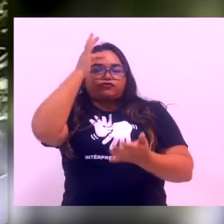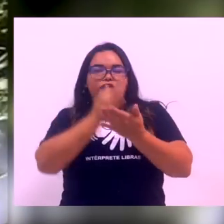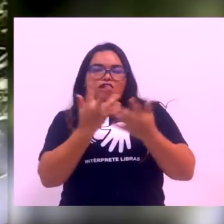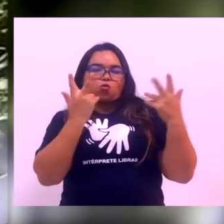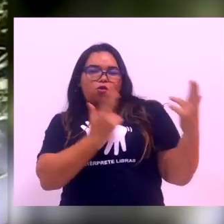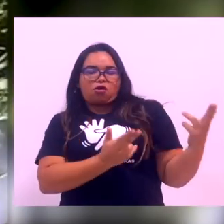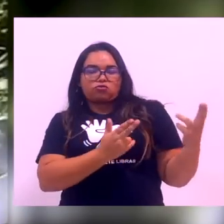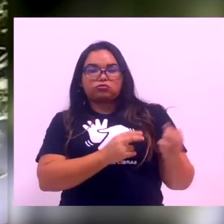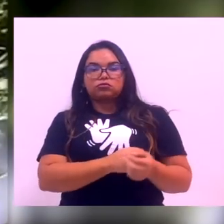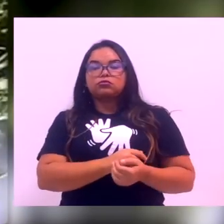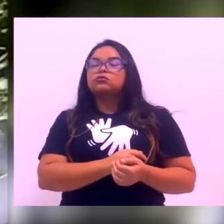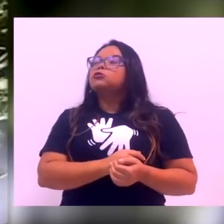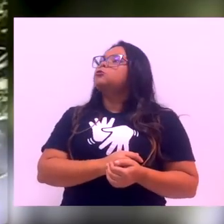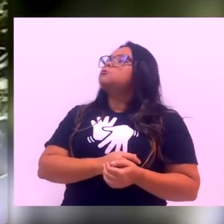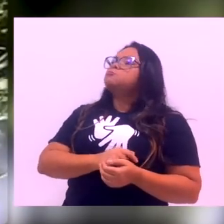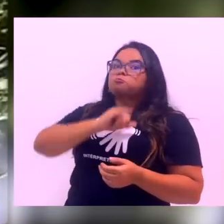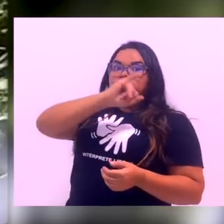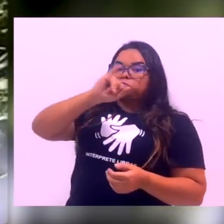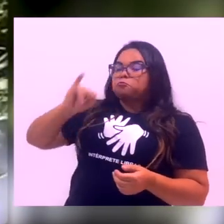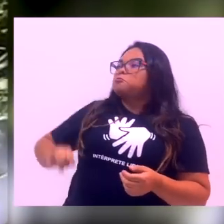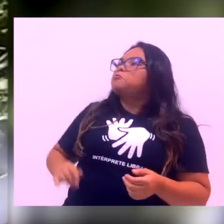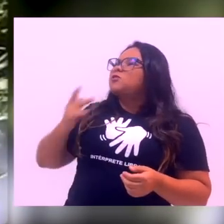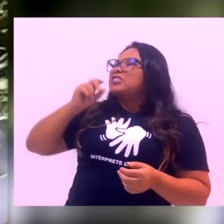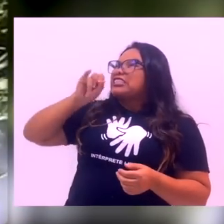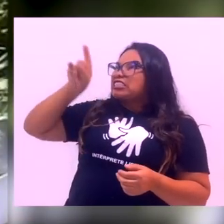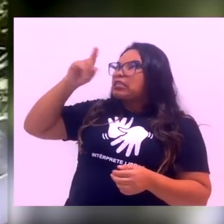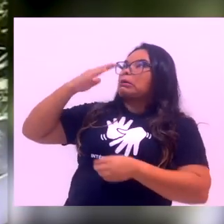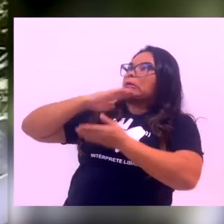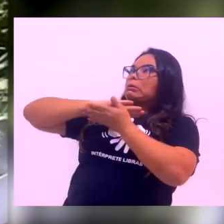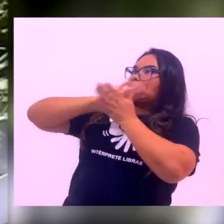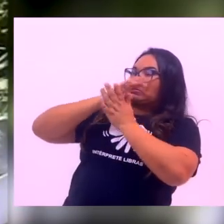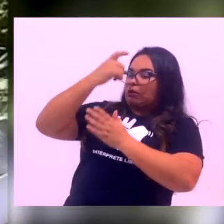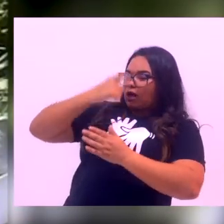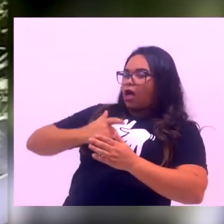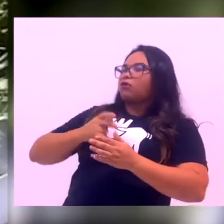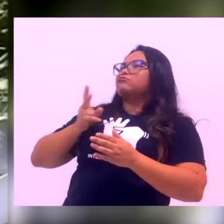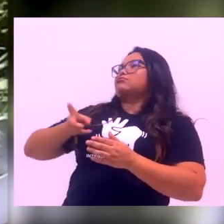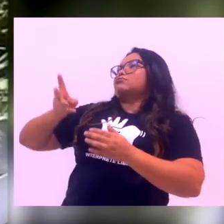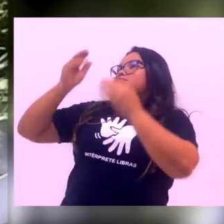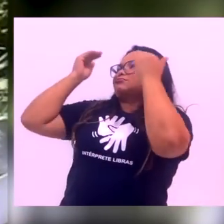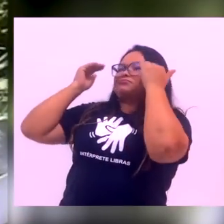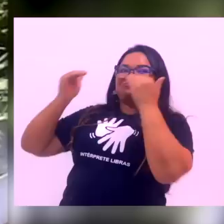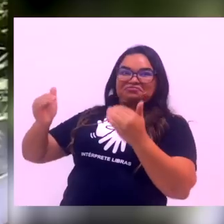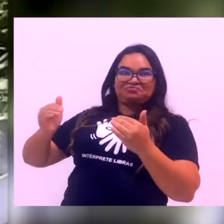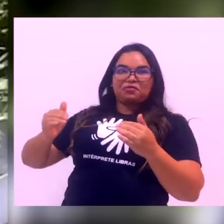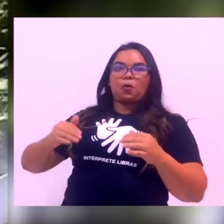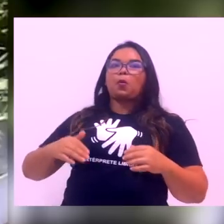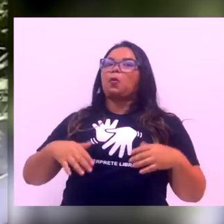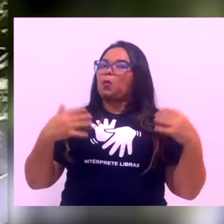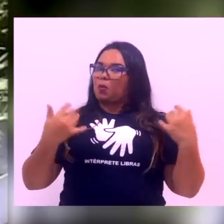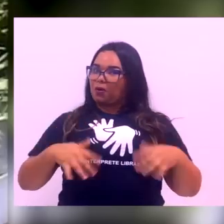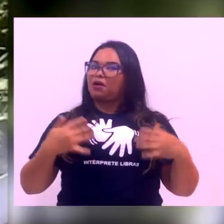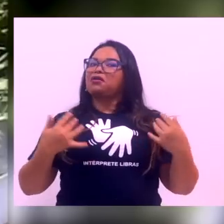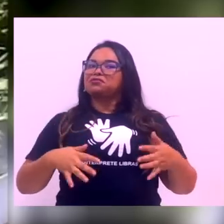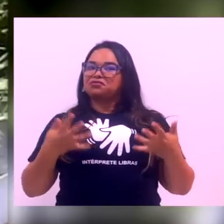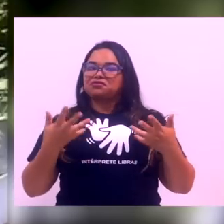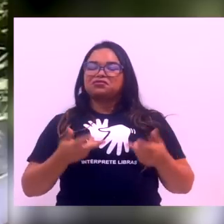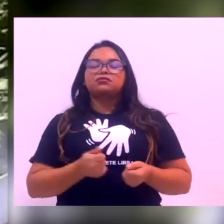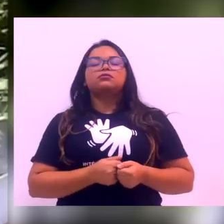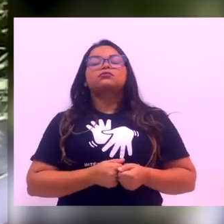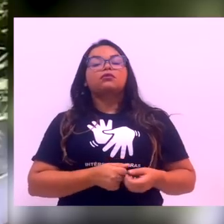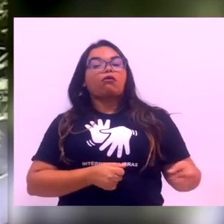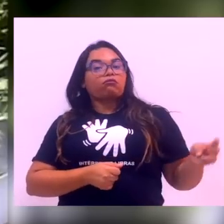isso. Jó tinha esse mesmo tipo de fé. Jó disse: mesmo que tu me mates, eu ainda te